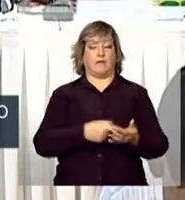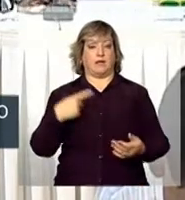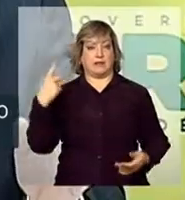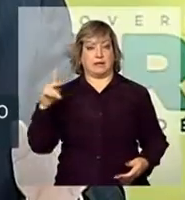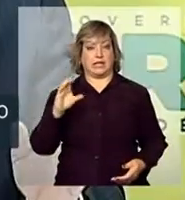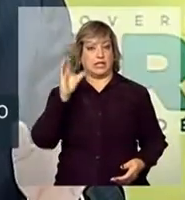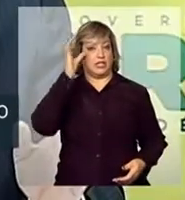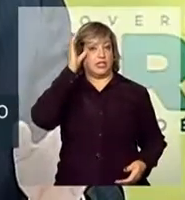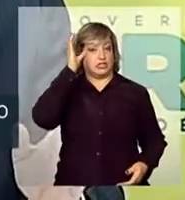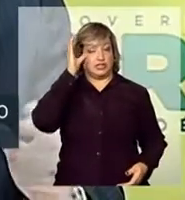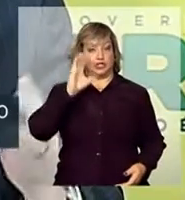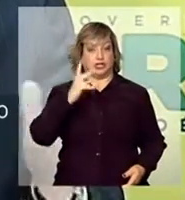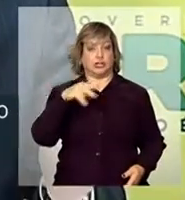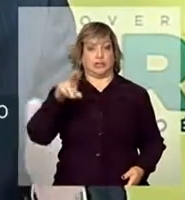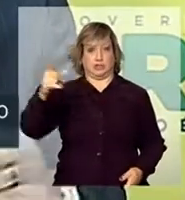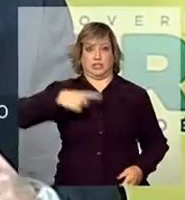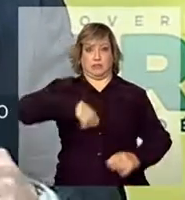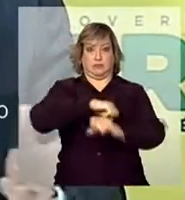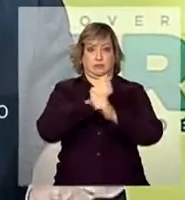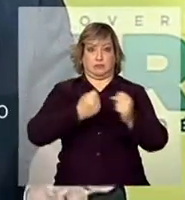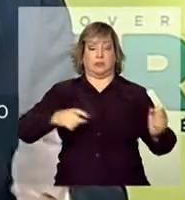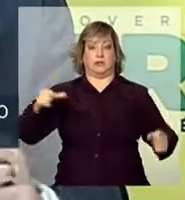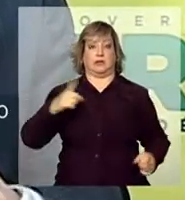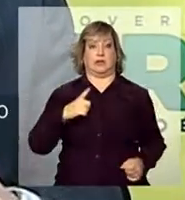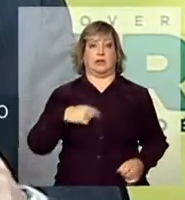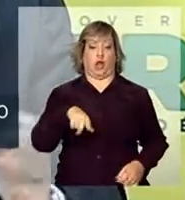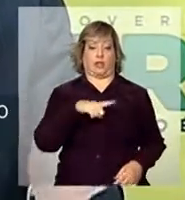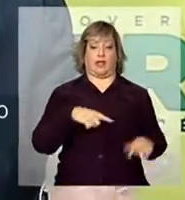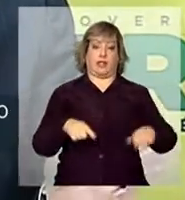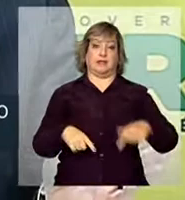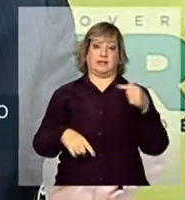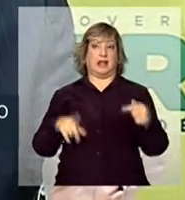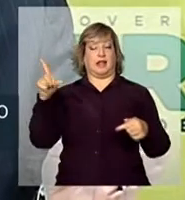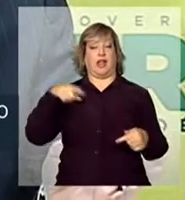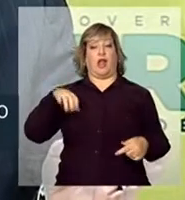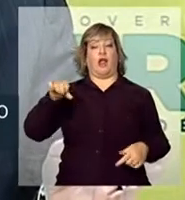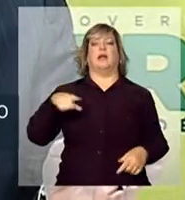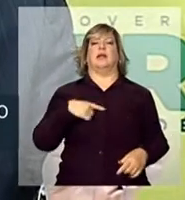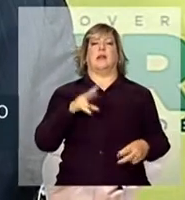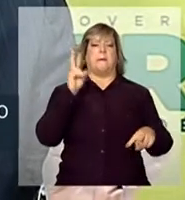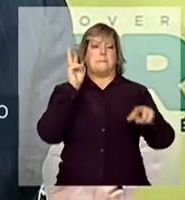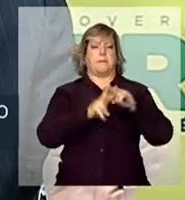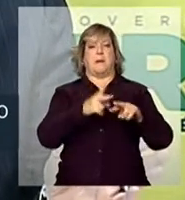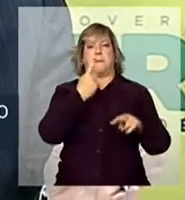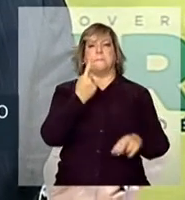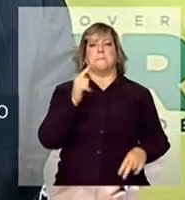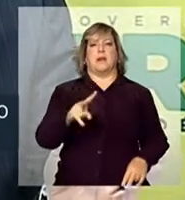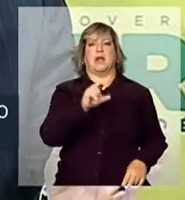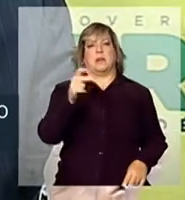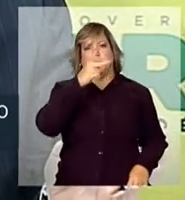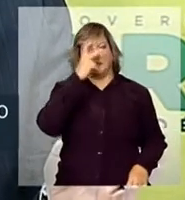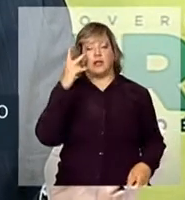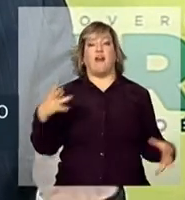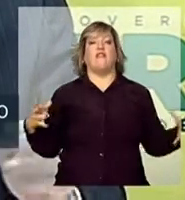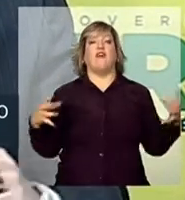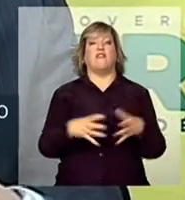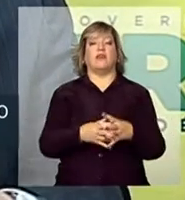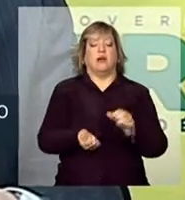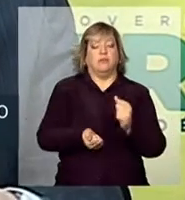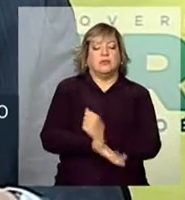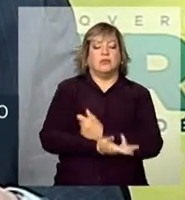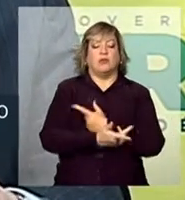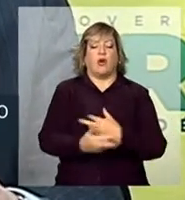que é mais ou menos o nosso tamanho hoje né Nós estamos com certa estão com 9 prenderam mil e Quinhentas pessoas e envolvidas em fraude